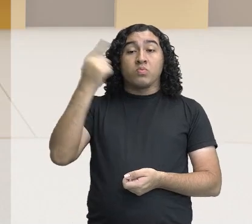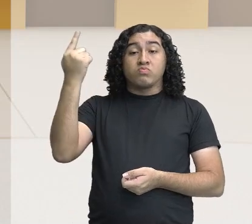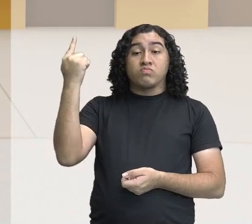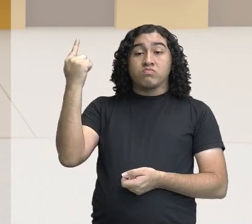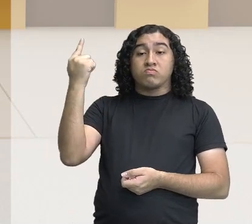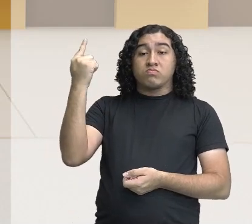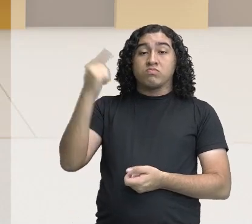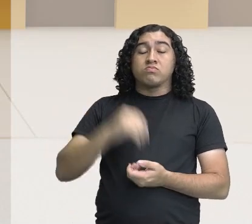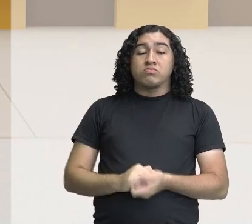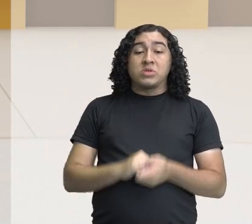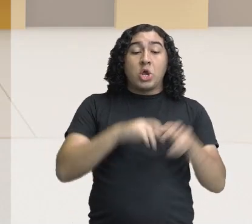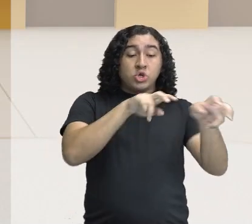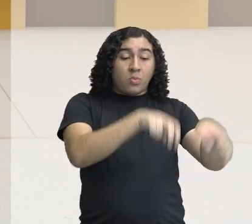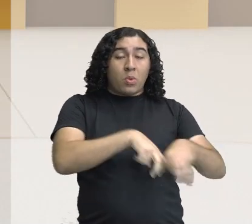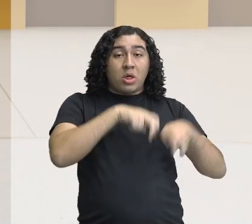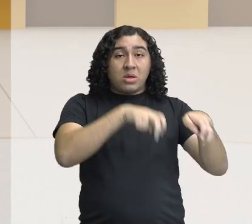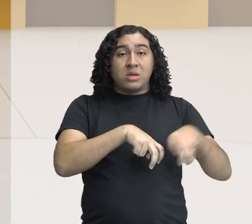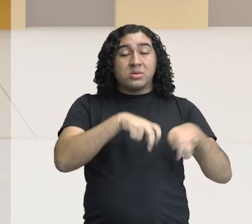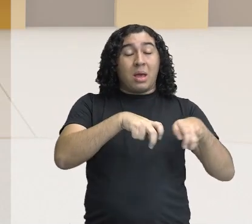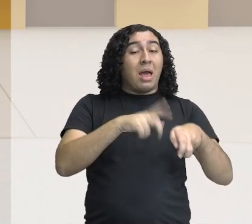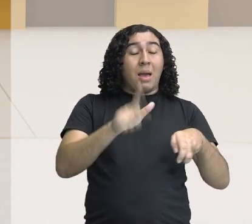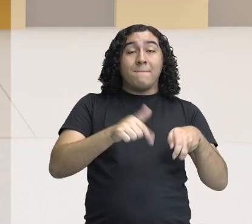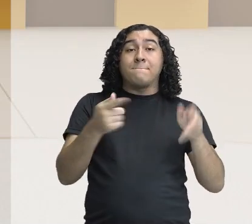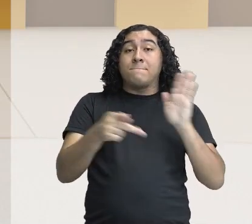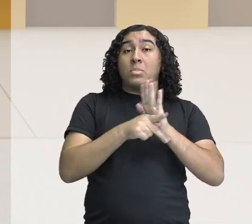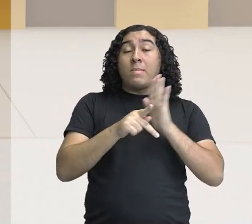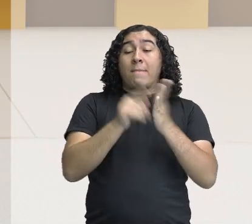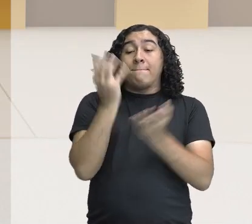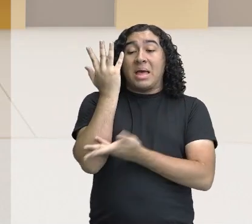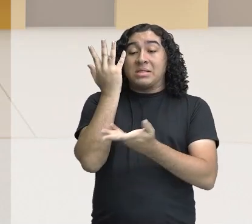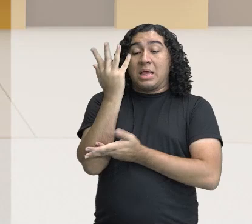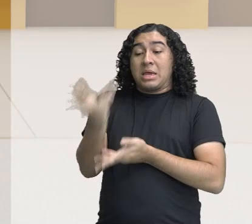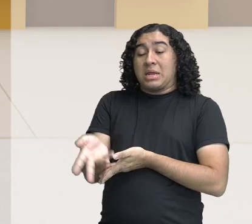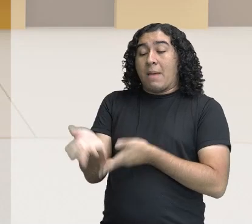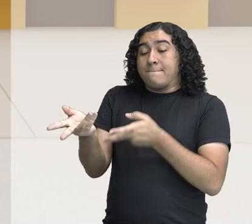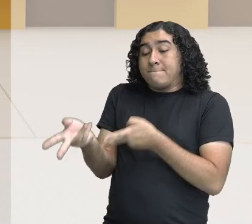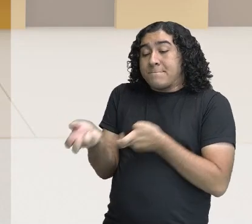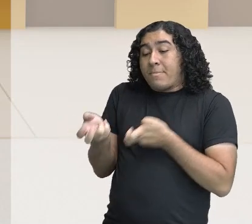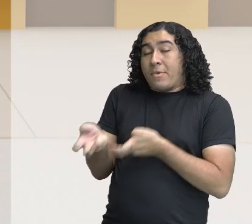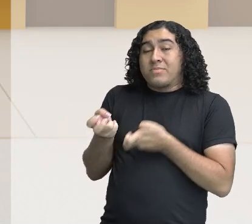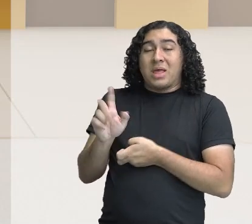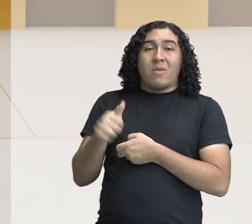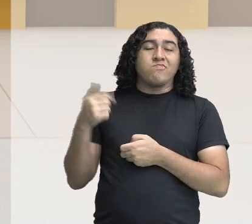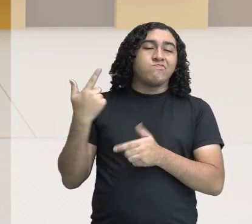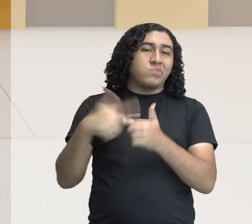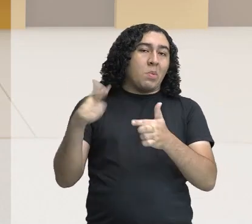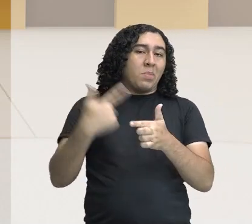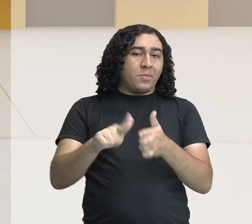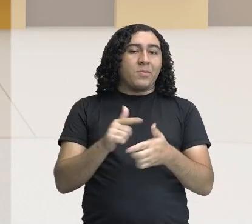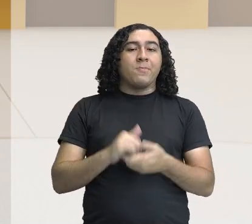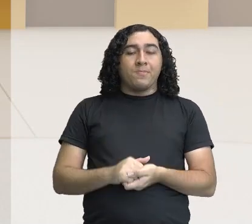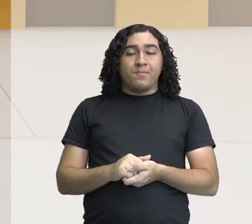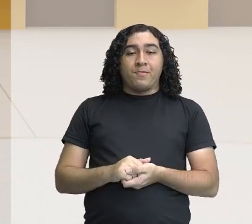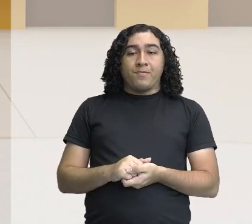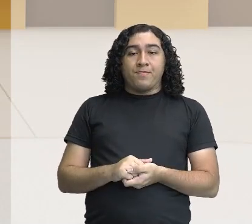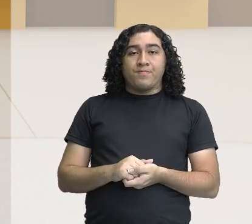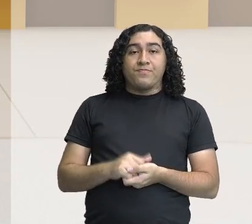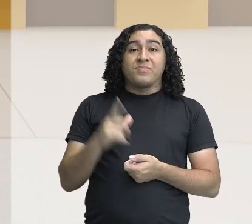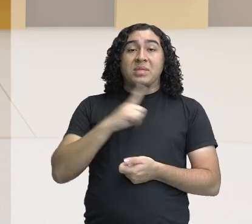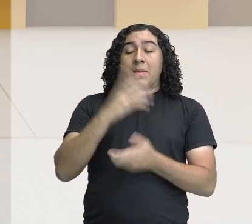causas aí. A exploração madeireira ilegal. Isso é um problema sério no nosso país. A